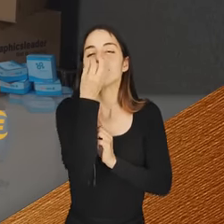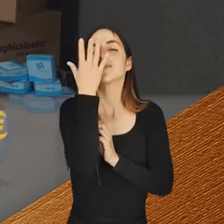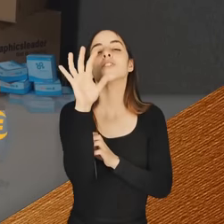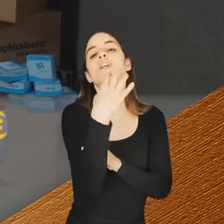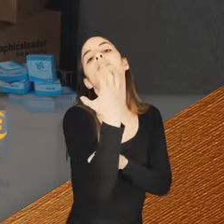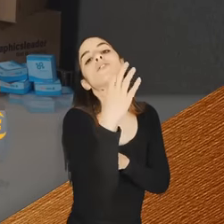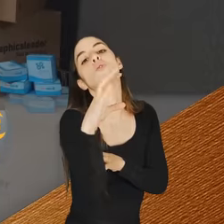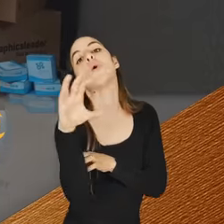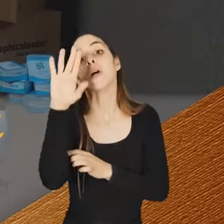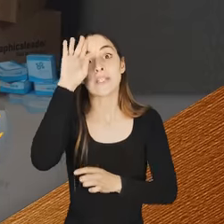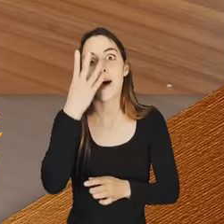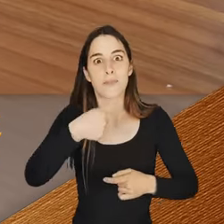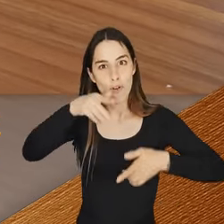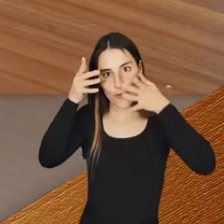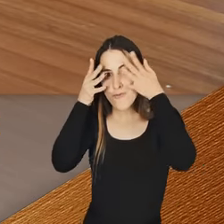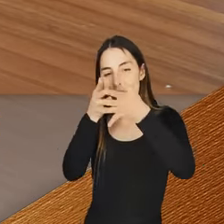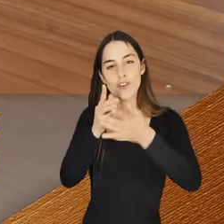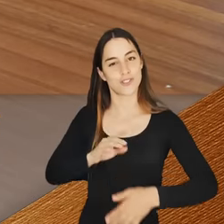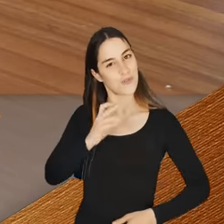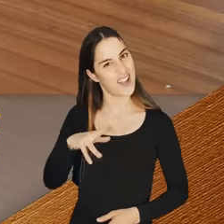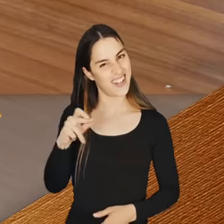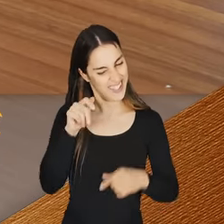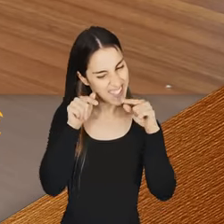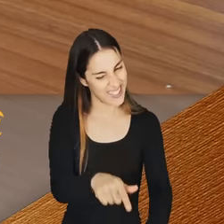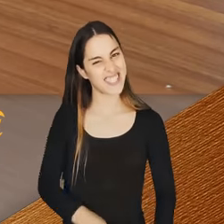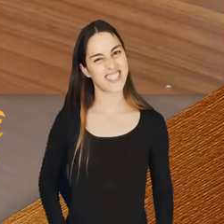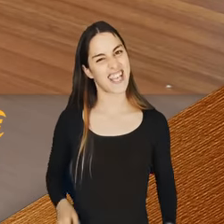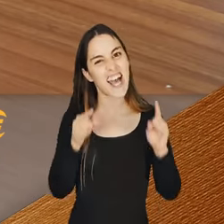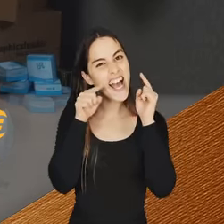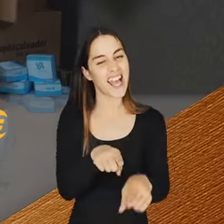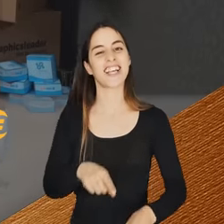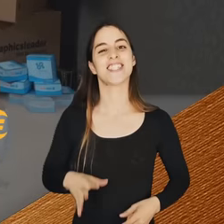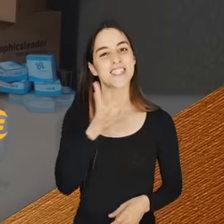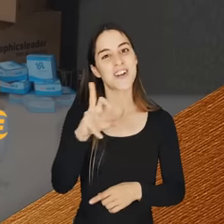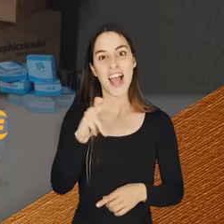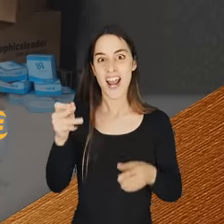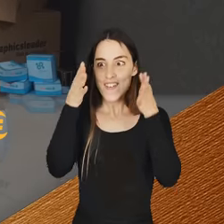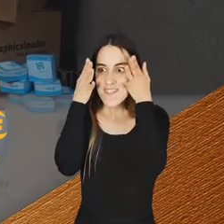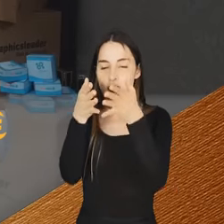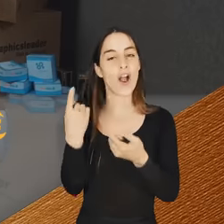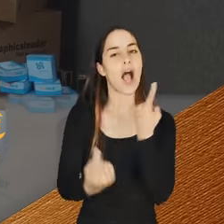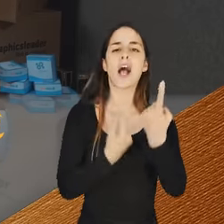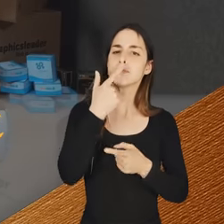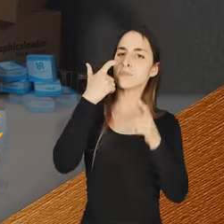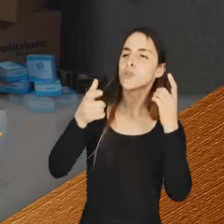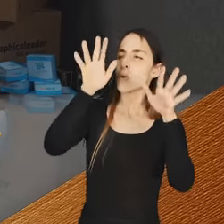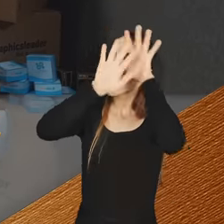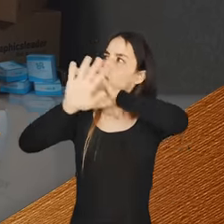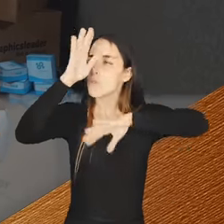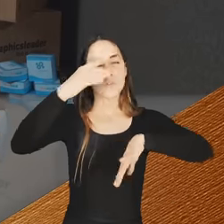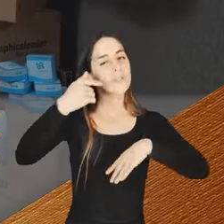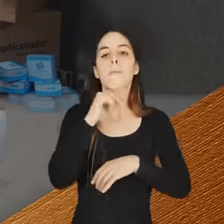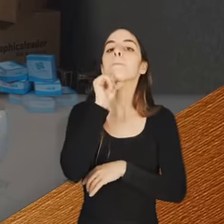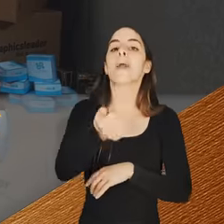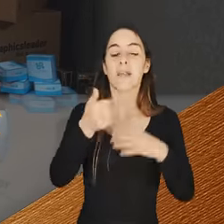nós nos focámos, Joana? Focámos-nos nisso mesmo, no foco. As pessoas andam muito confusas e às vezes perdem o foco e nós prometemos com a